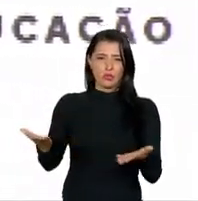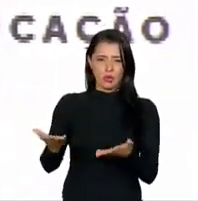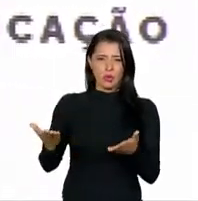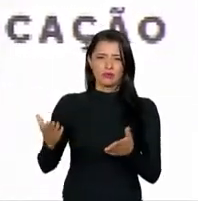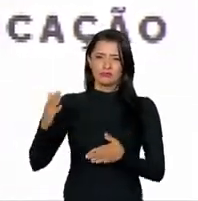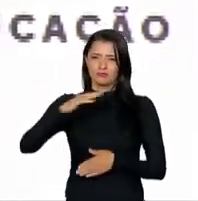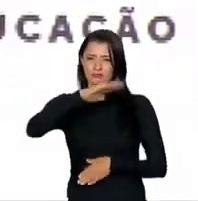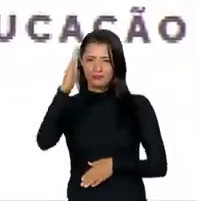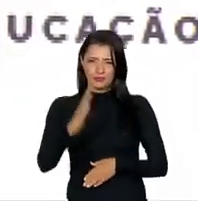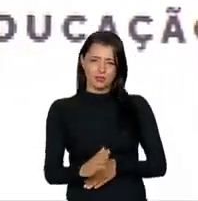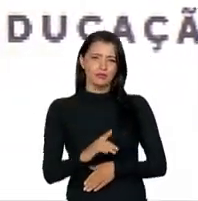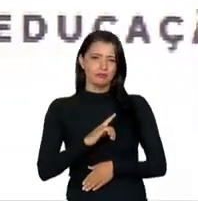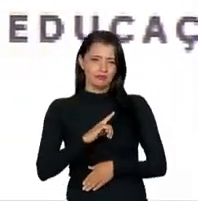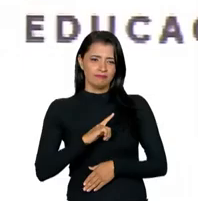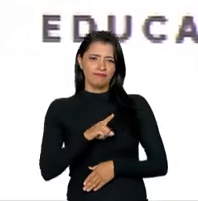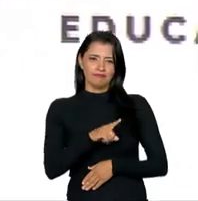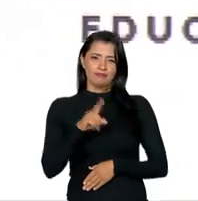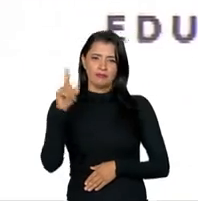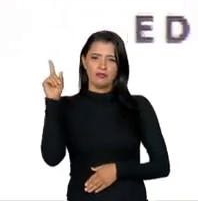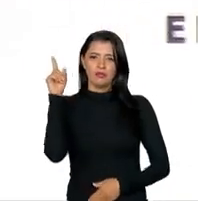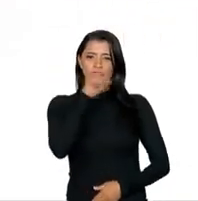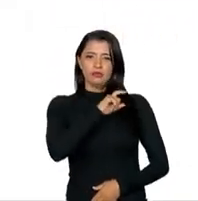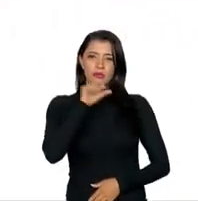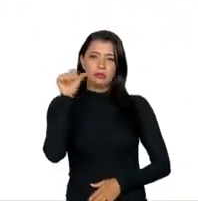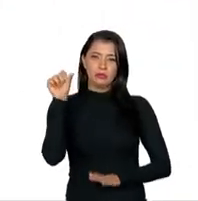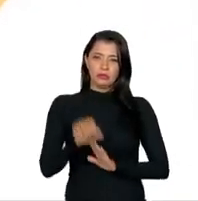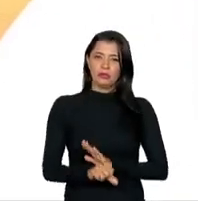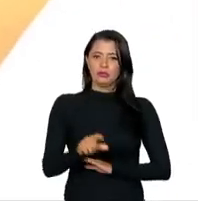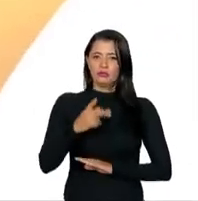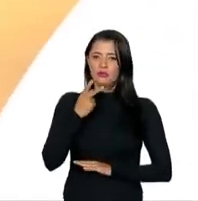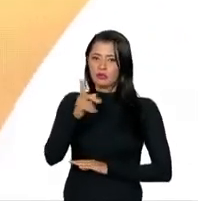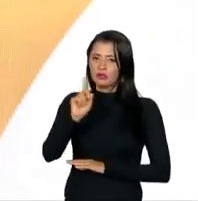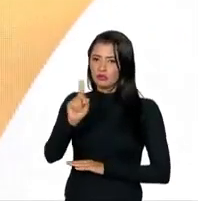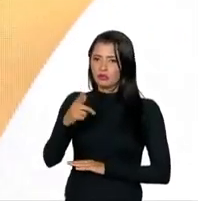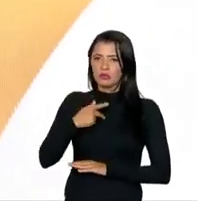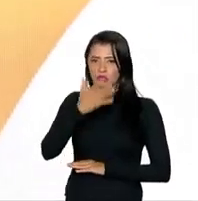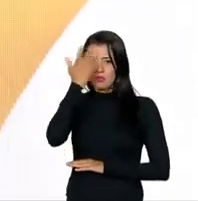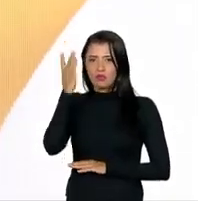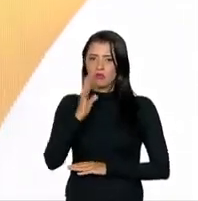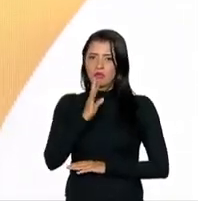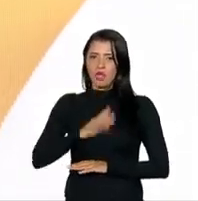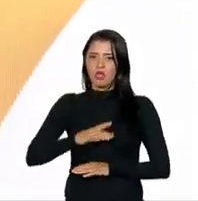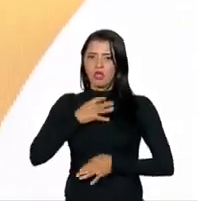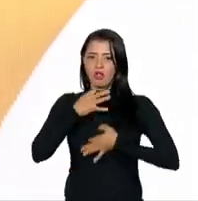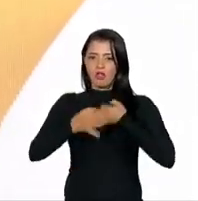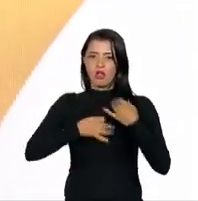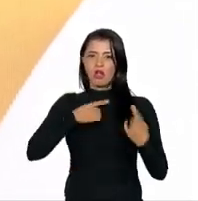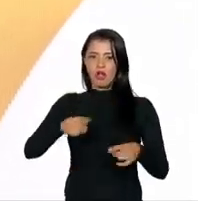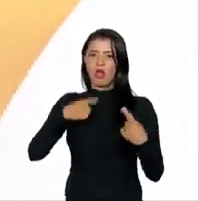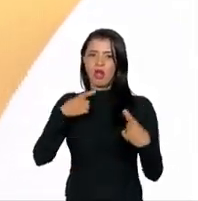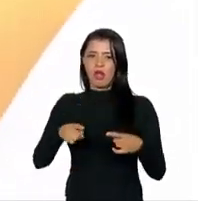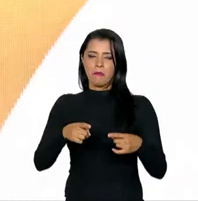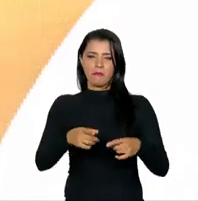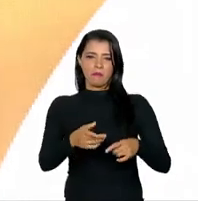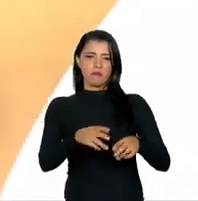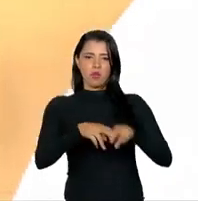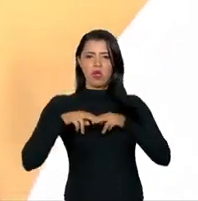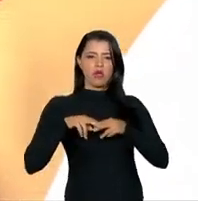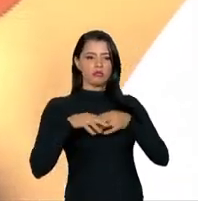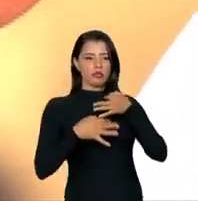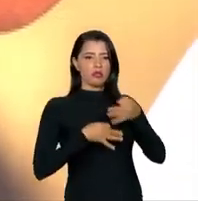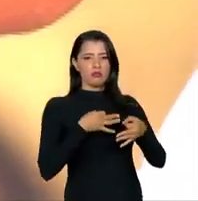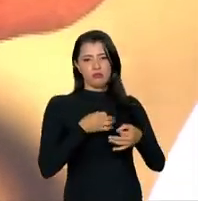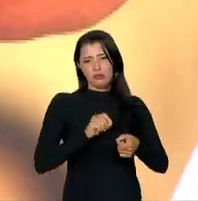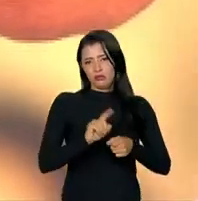Brasil. E eu digo isso, não, quem me conhece sabe que eu não faço a crítica pela crítica, mas o Ministério